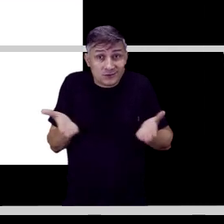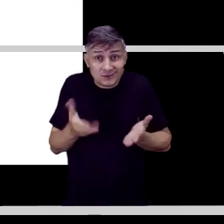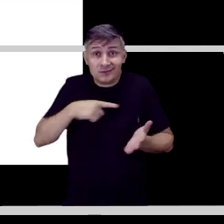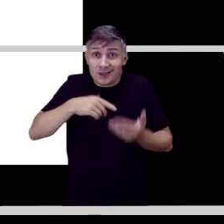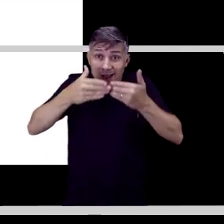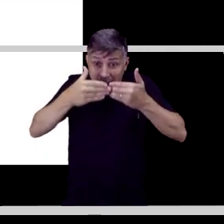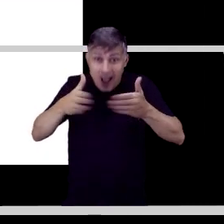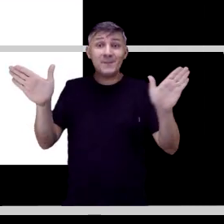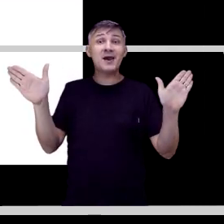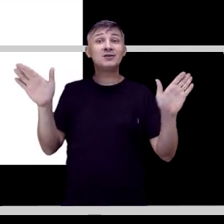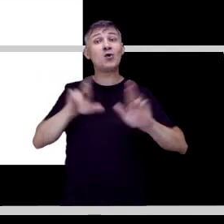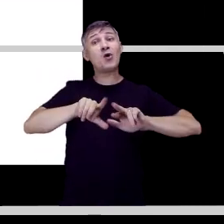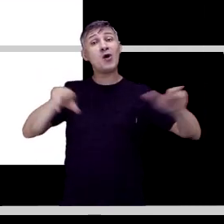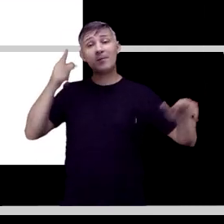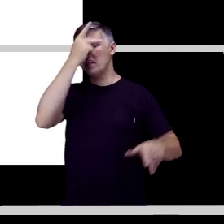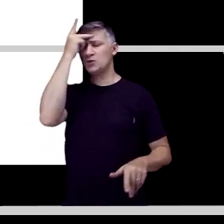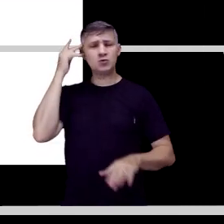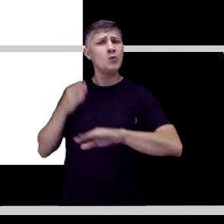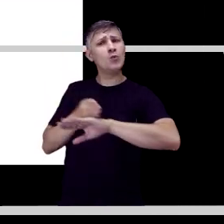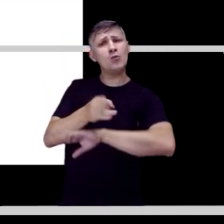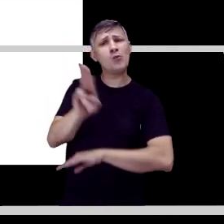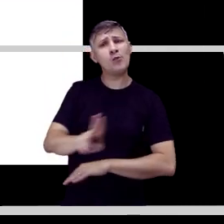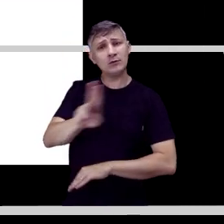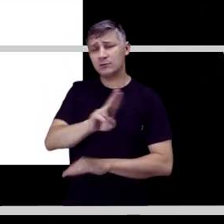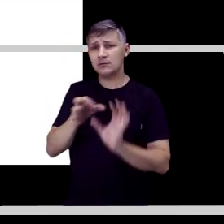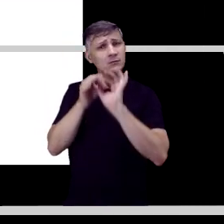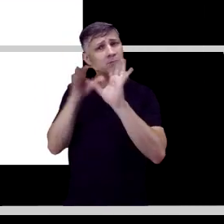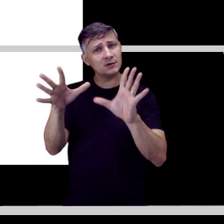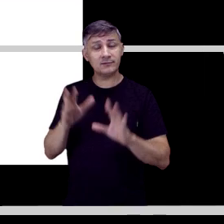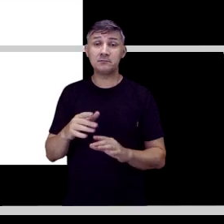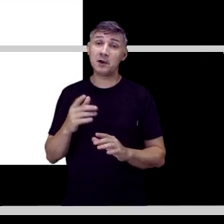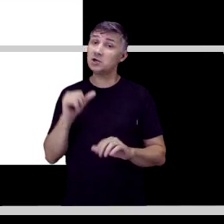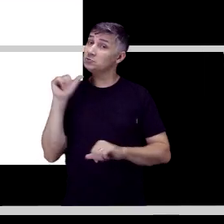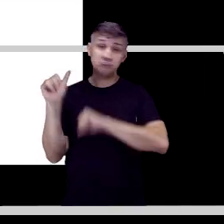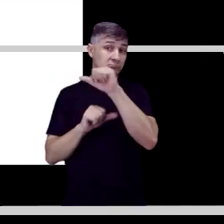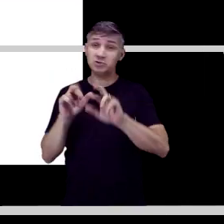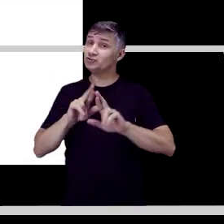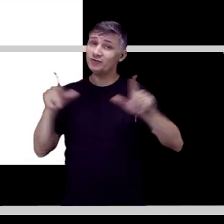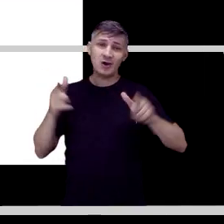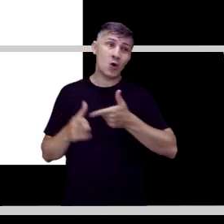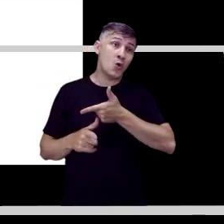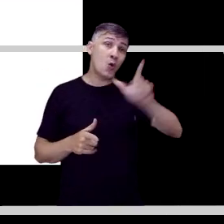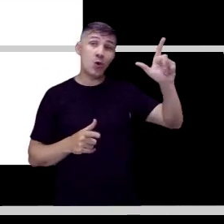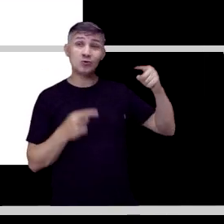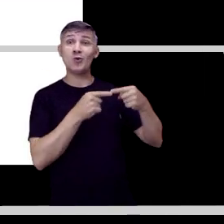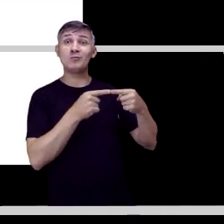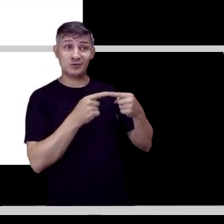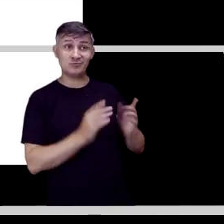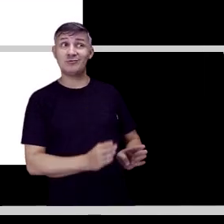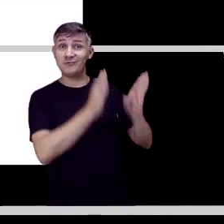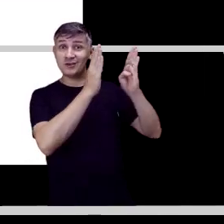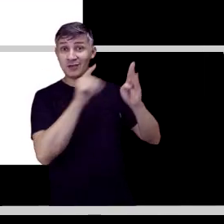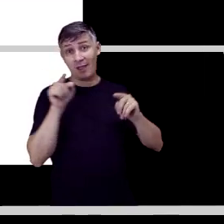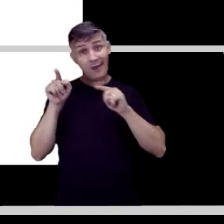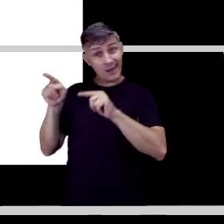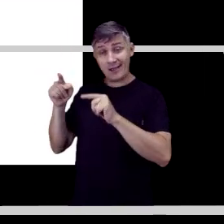espaço aberto de uso público, coletivo, o que muda completamente a atuação dos outros em relação aos outros edifícios e